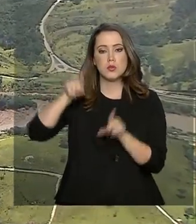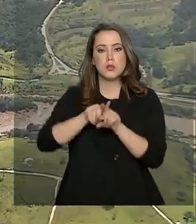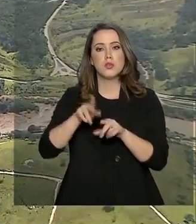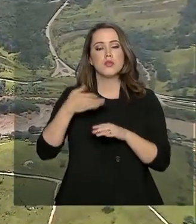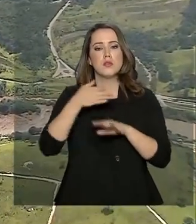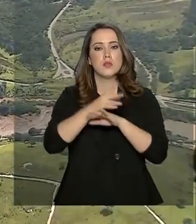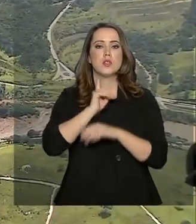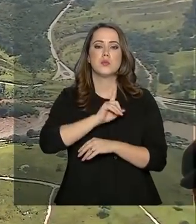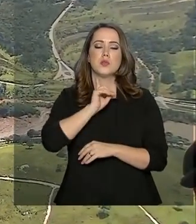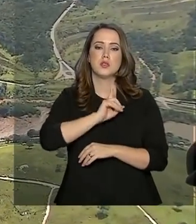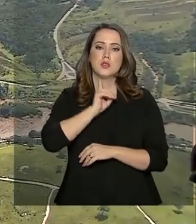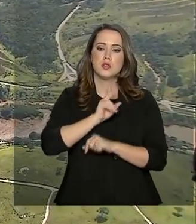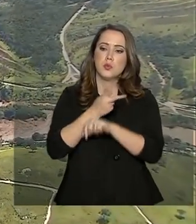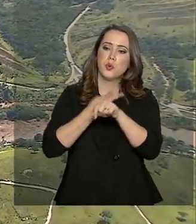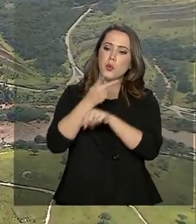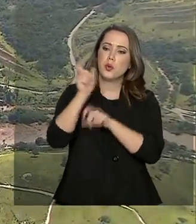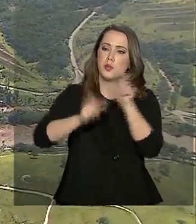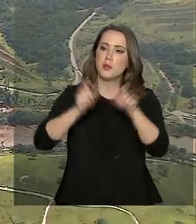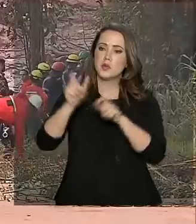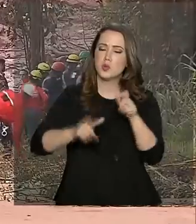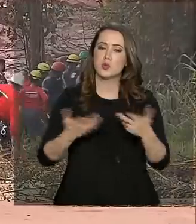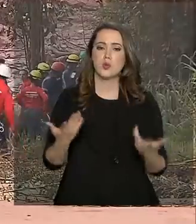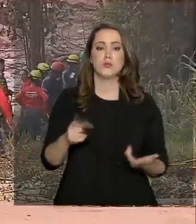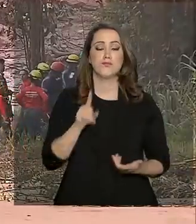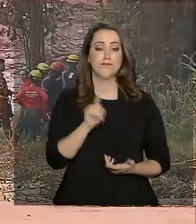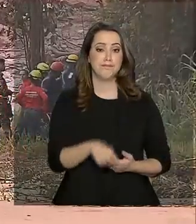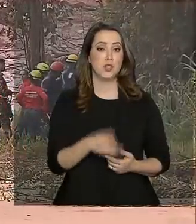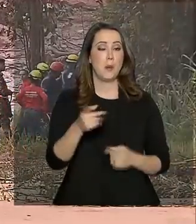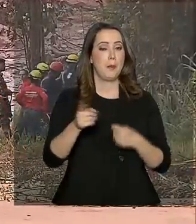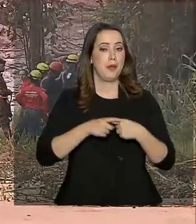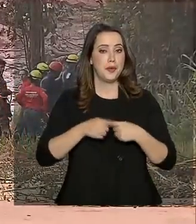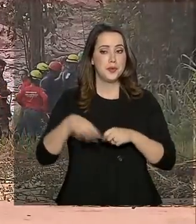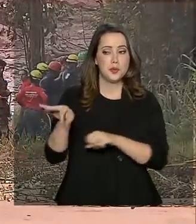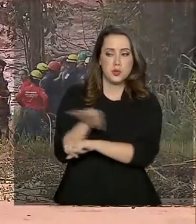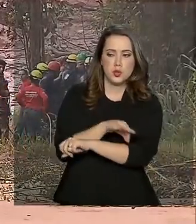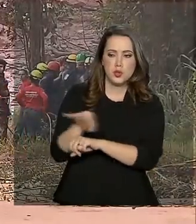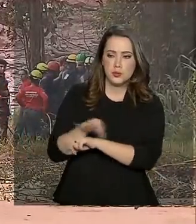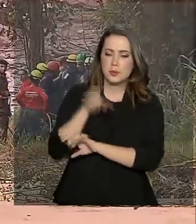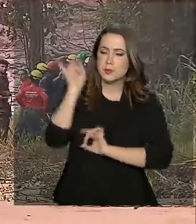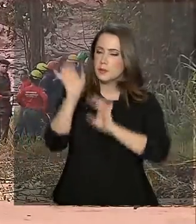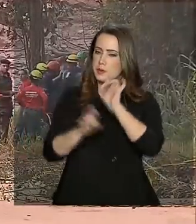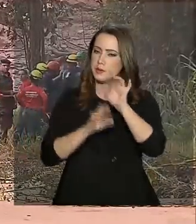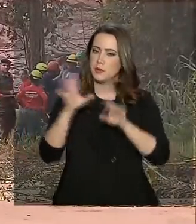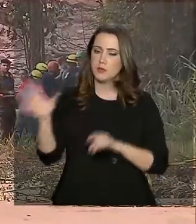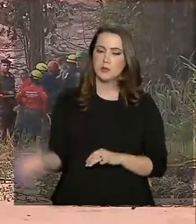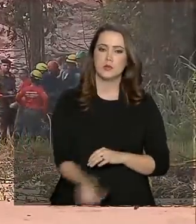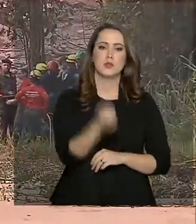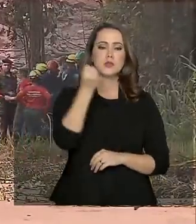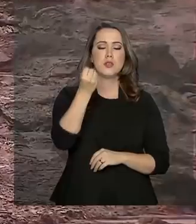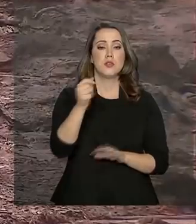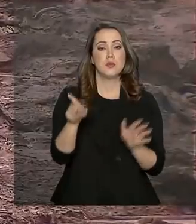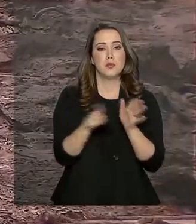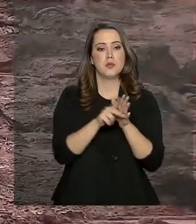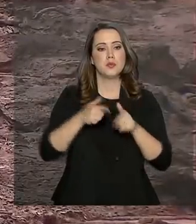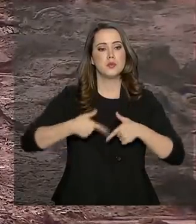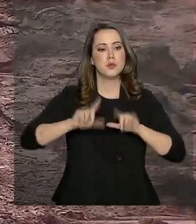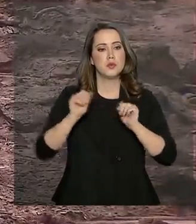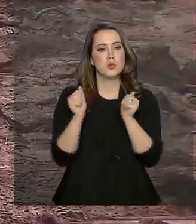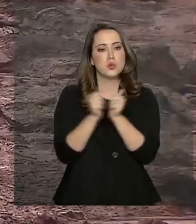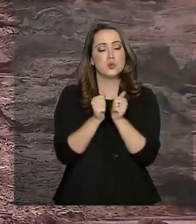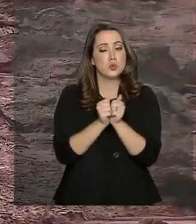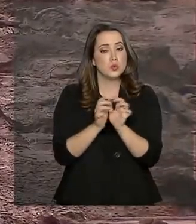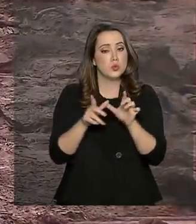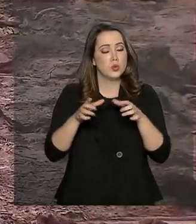Gerais auxiliar na busca por pessoas soterradas. Médicos, engenheiros e especialistas em salvamento israelenses se juntaram